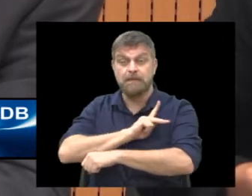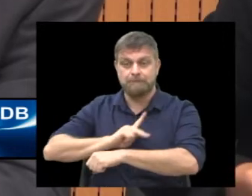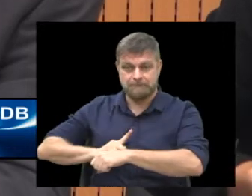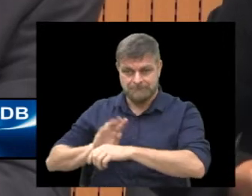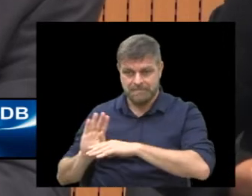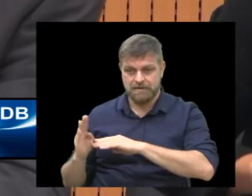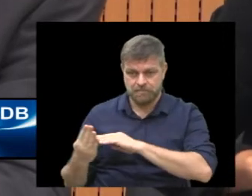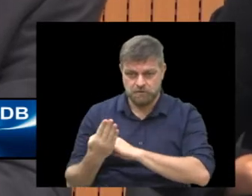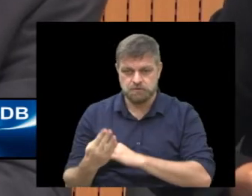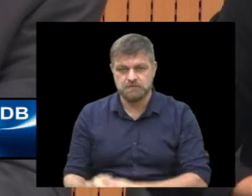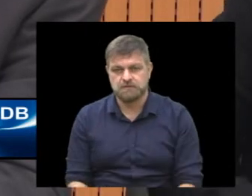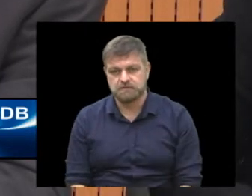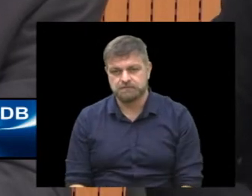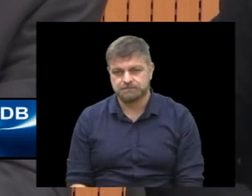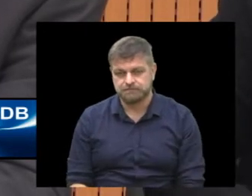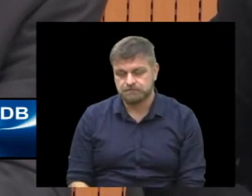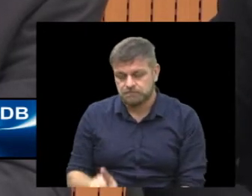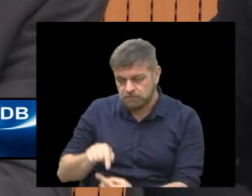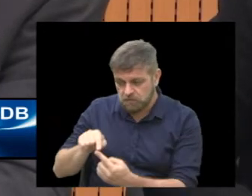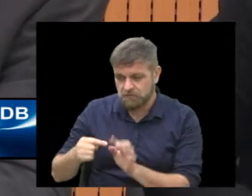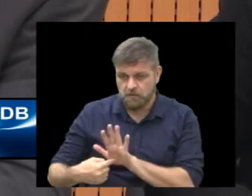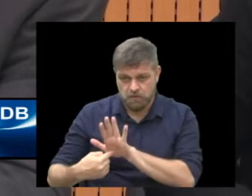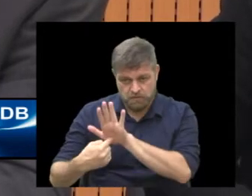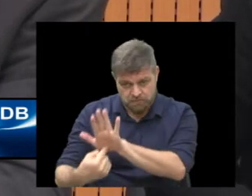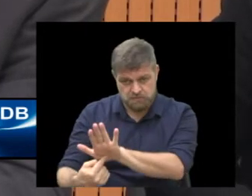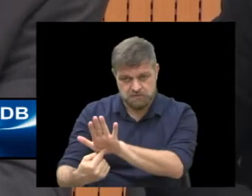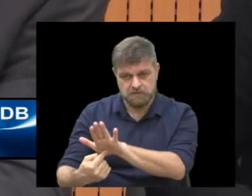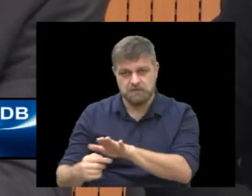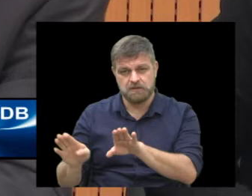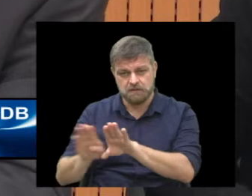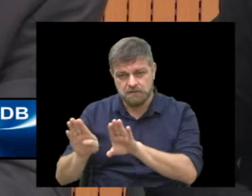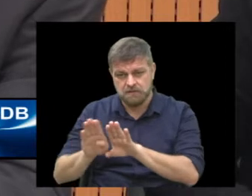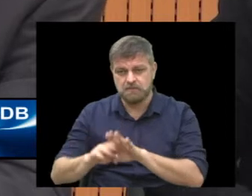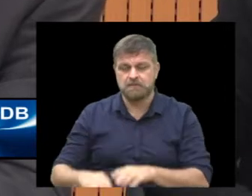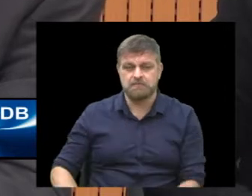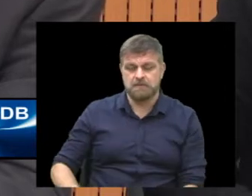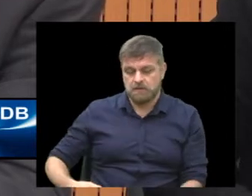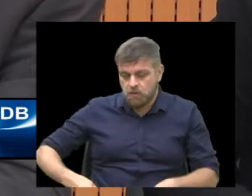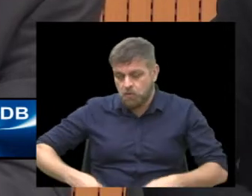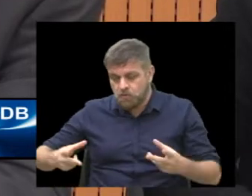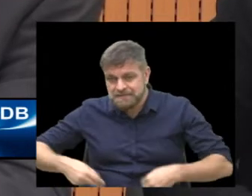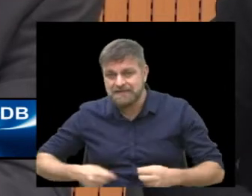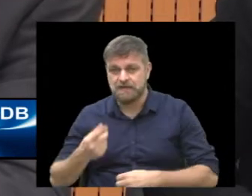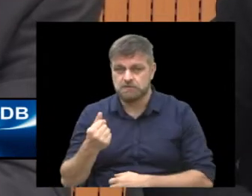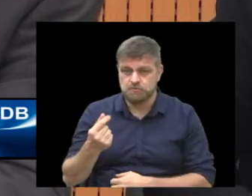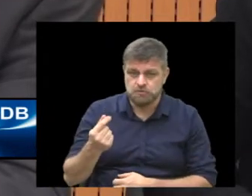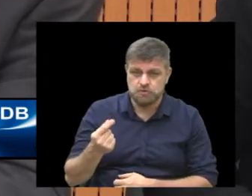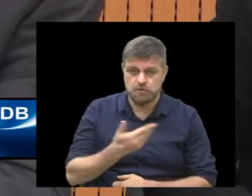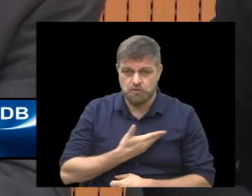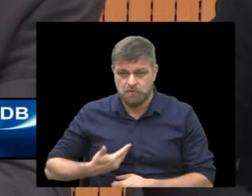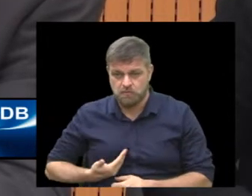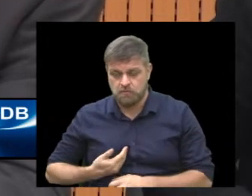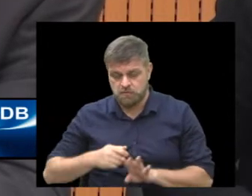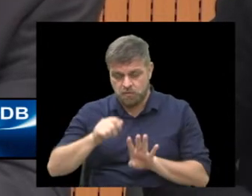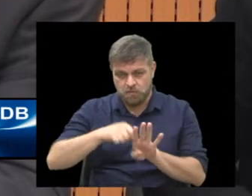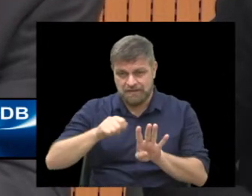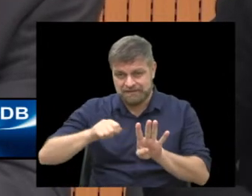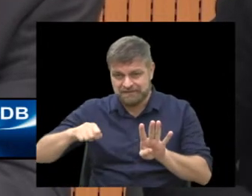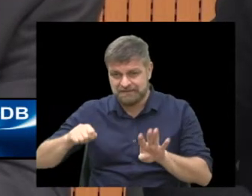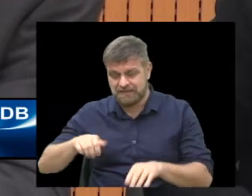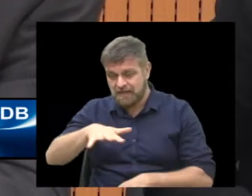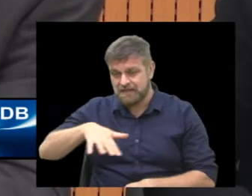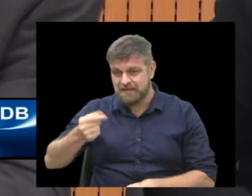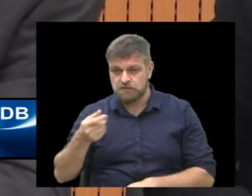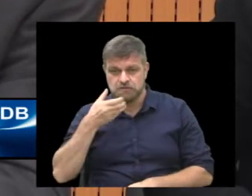Mange, 66, Ponte Preta, para apresentação da prestação de contas do terceiro quadrimestre de 2018 do Fundo Municipal de